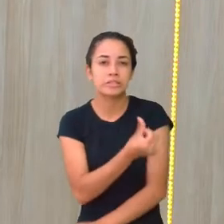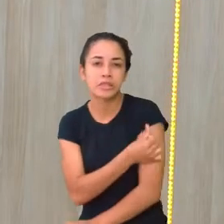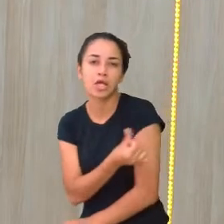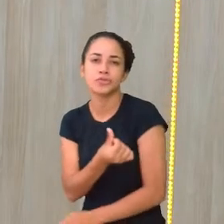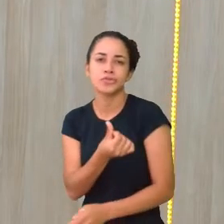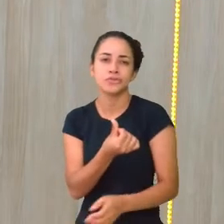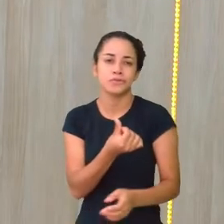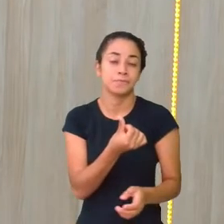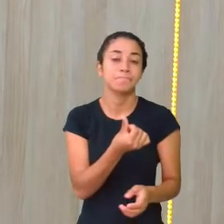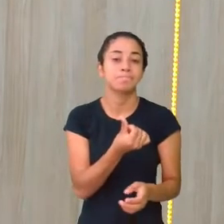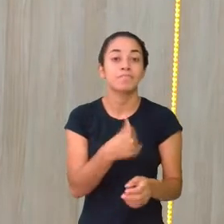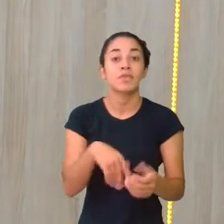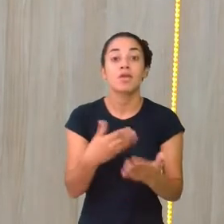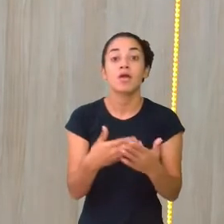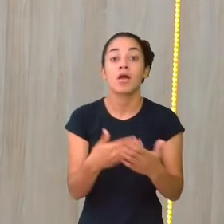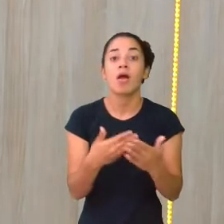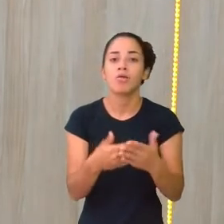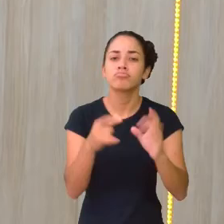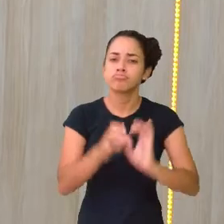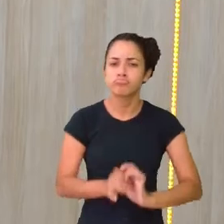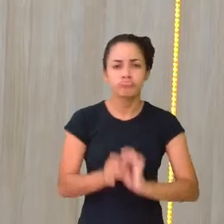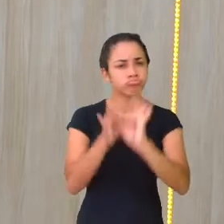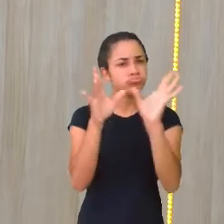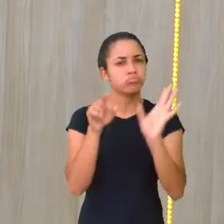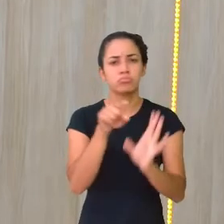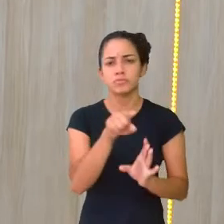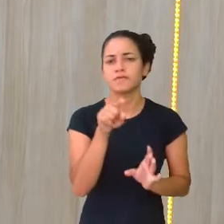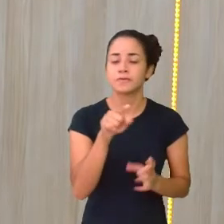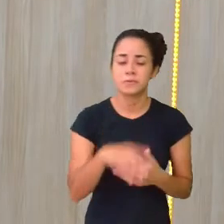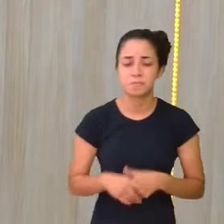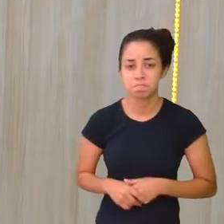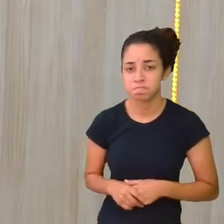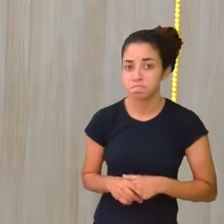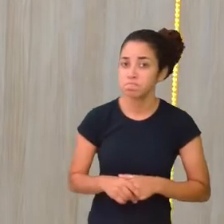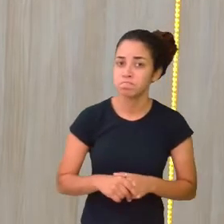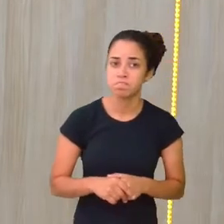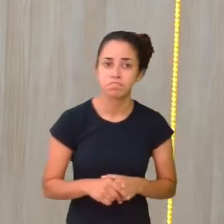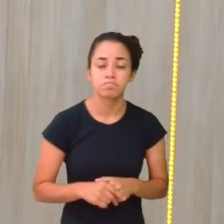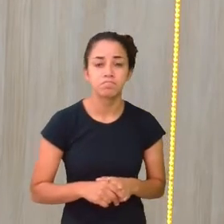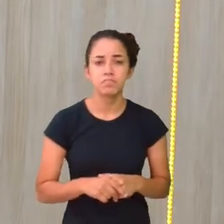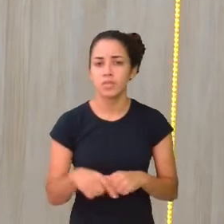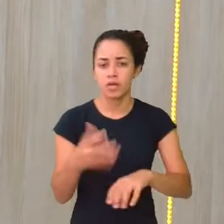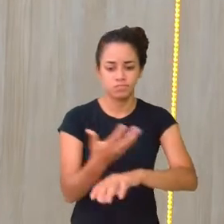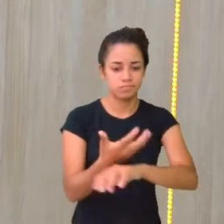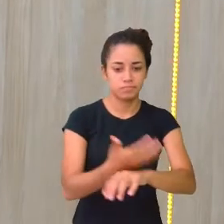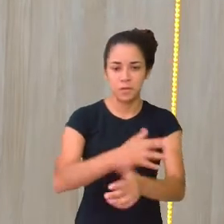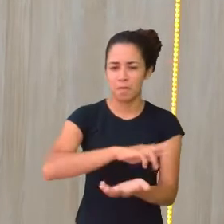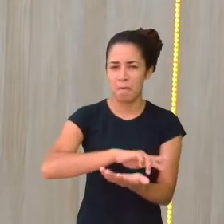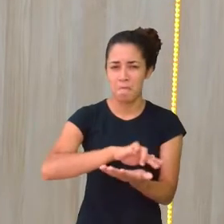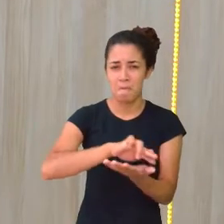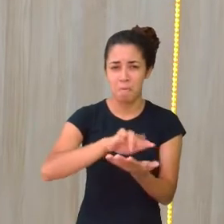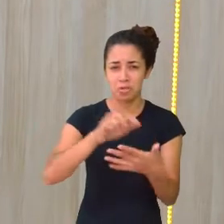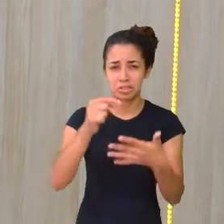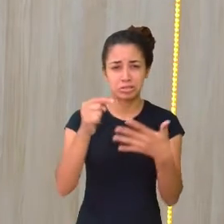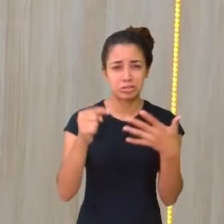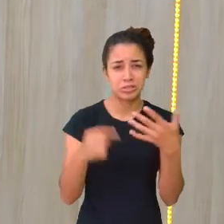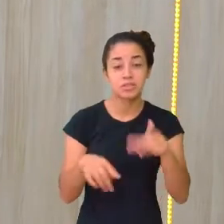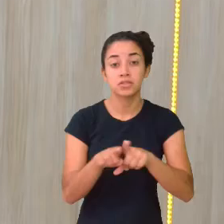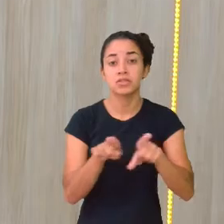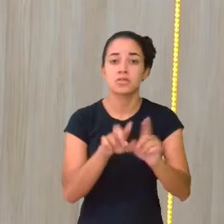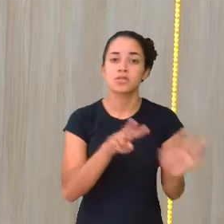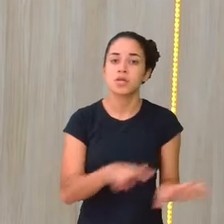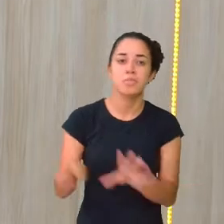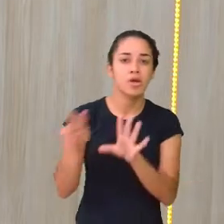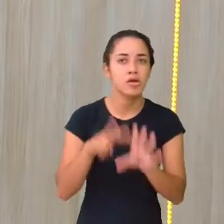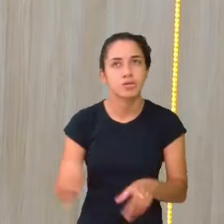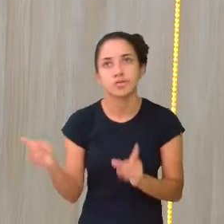com as aulas disponíveis para você, de todas as disciplinas, as aulas da semana,